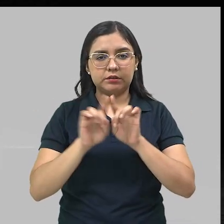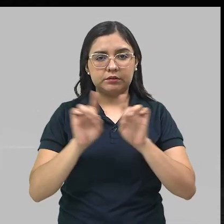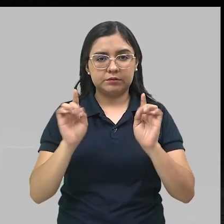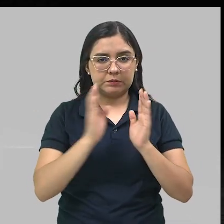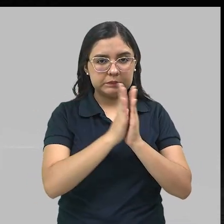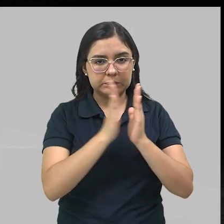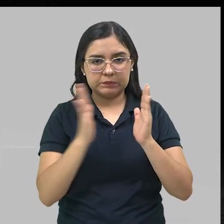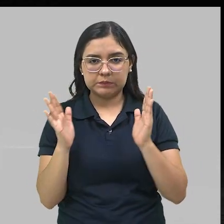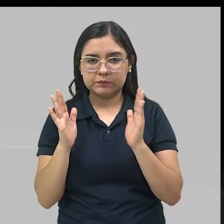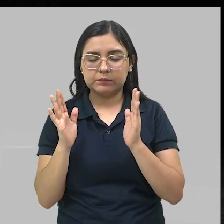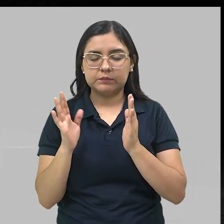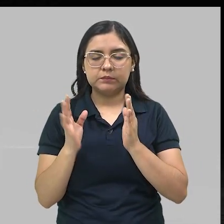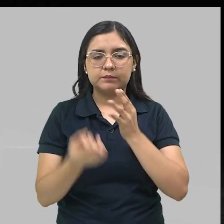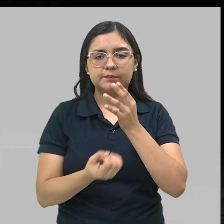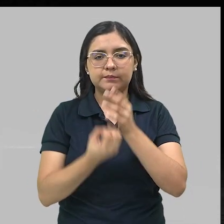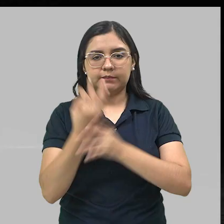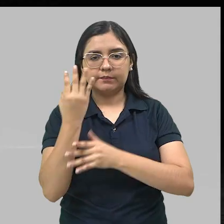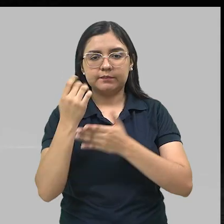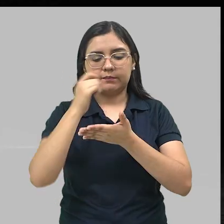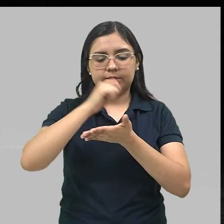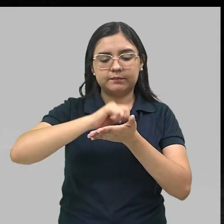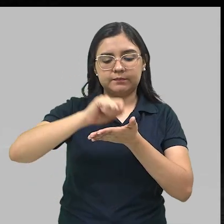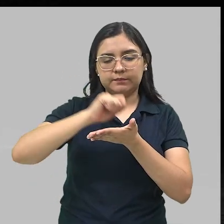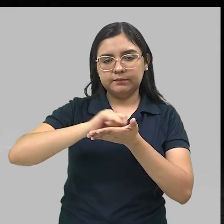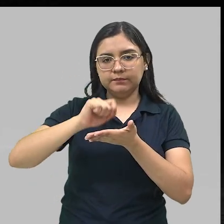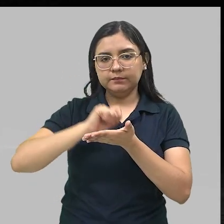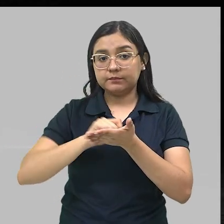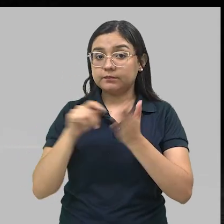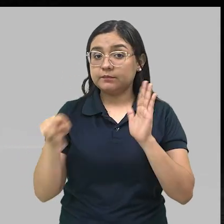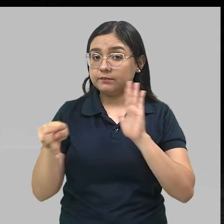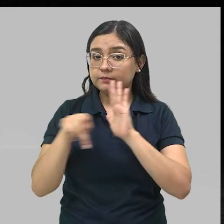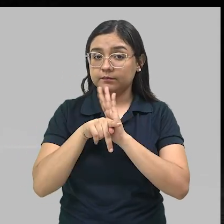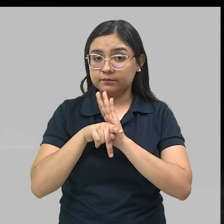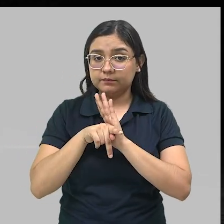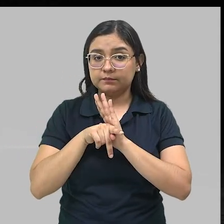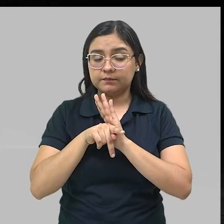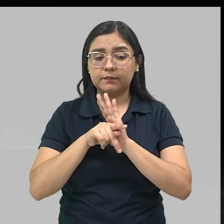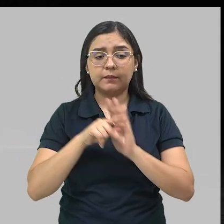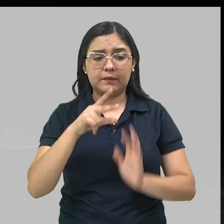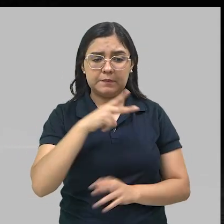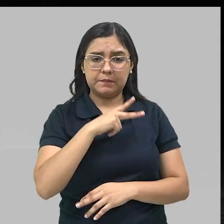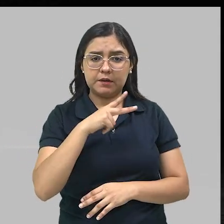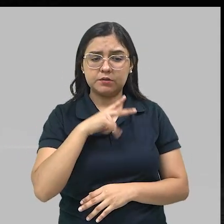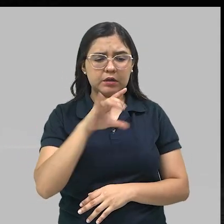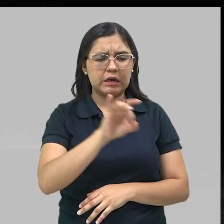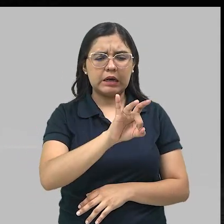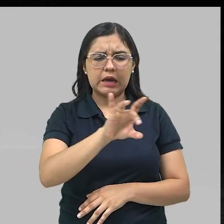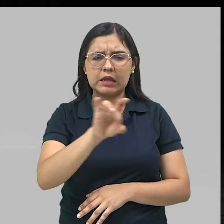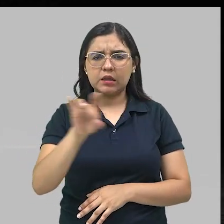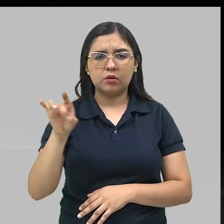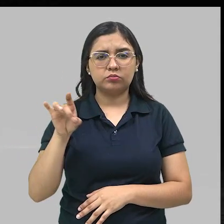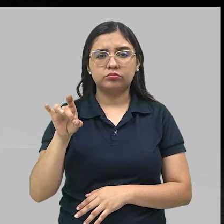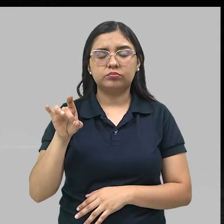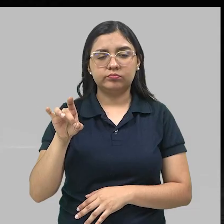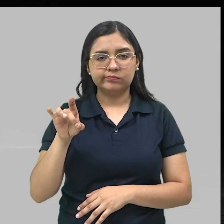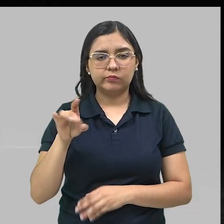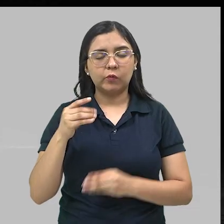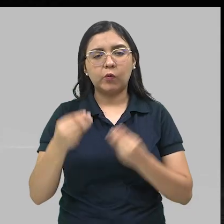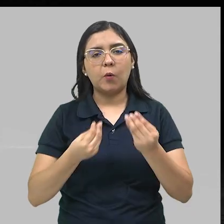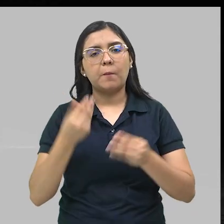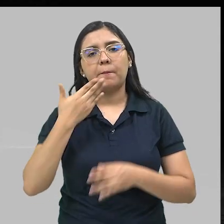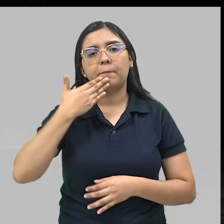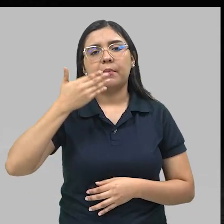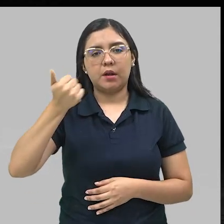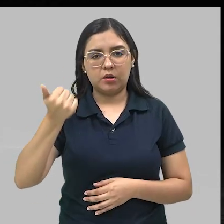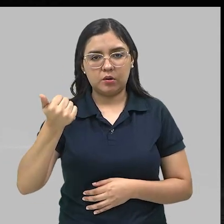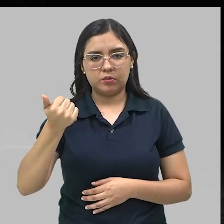criação, de escrita, ele é muito próprio, ou seja, cada um vai descobrir como funciona melhor para